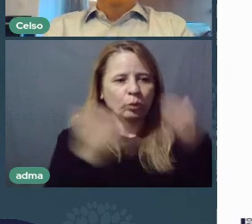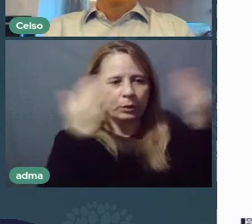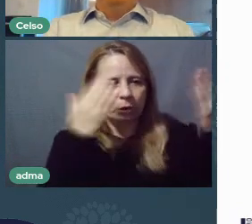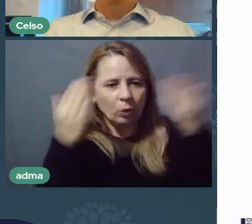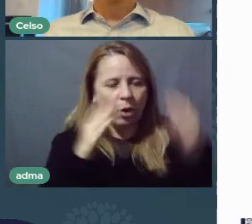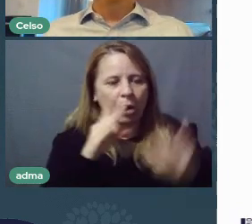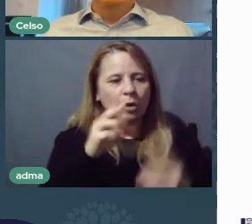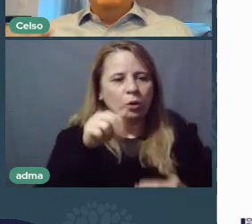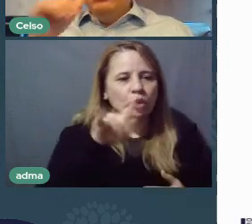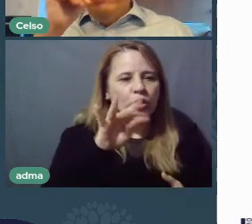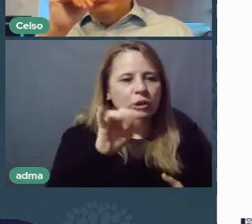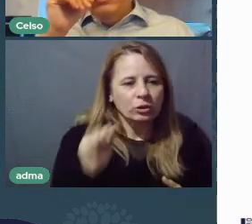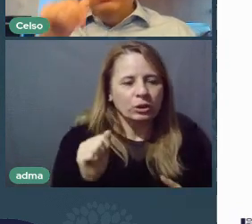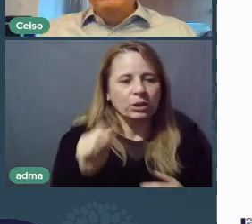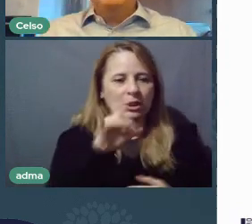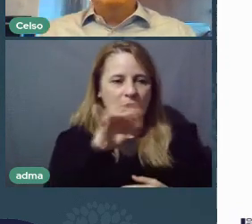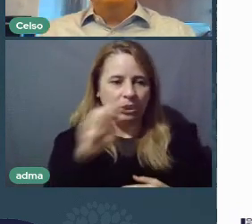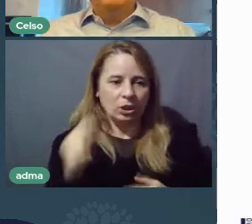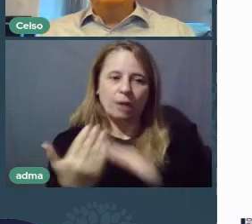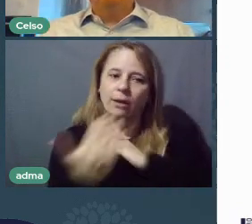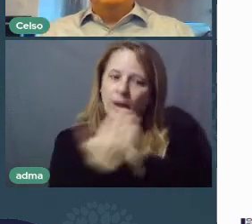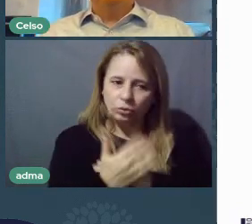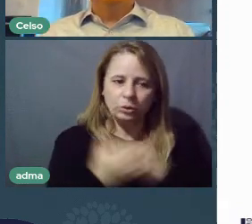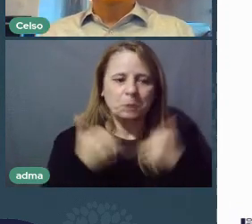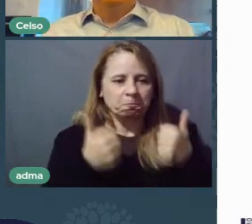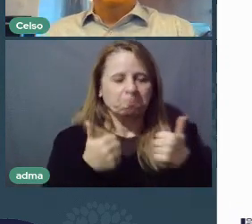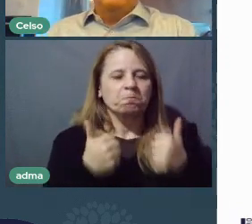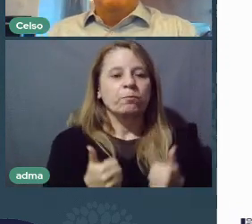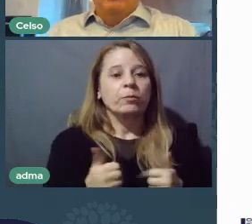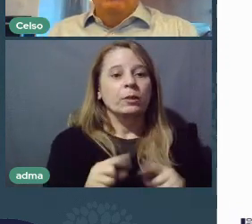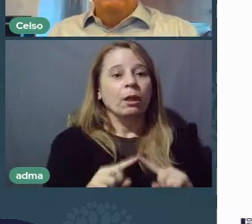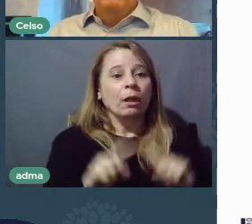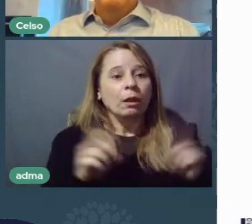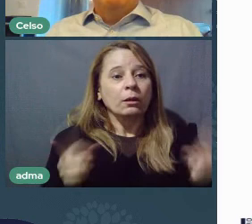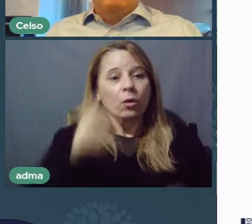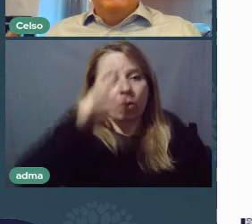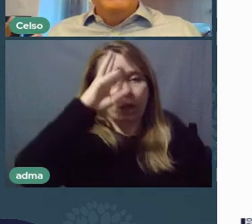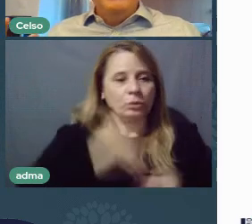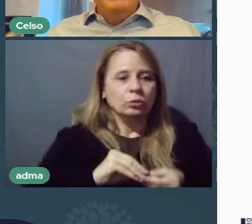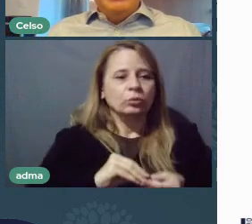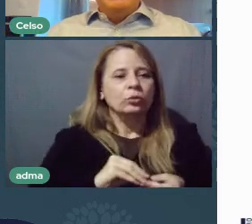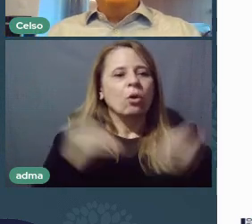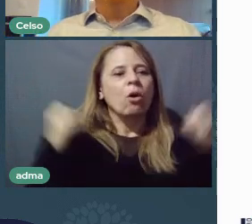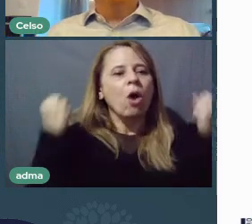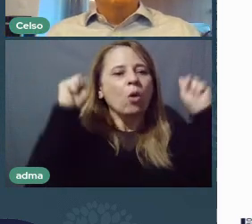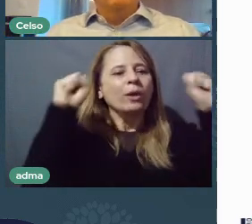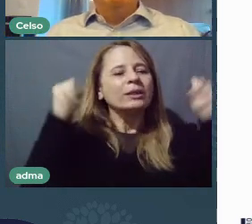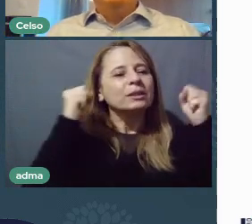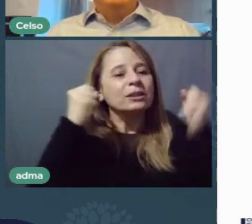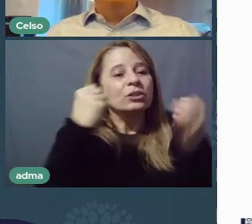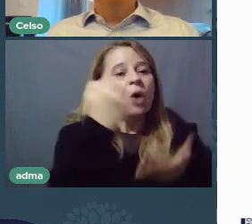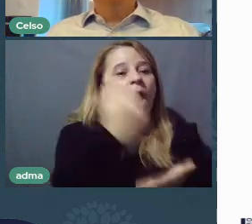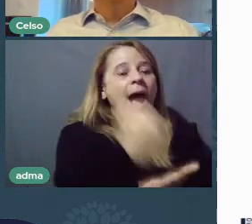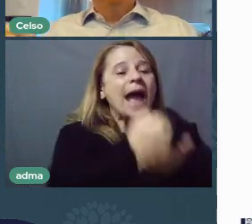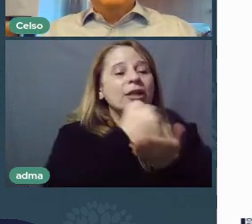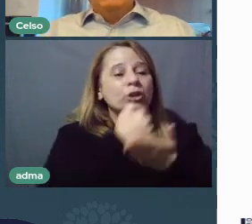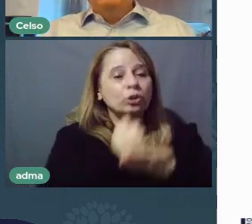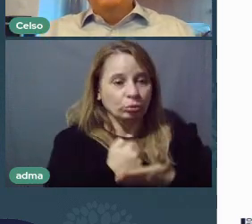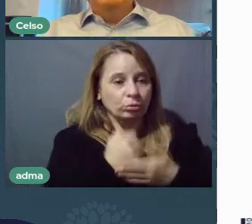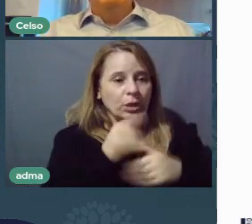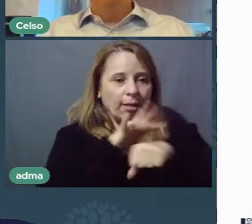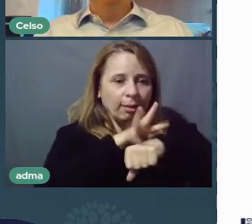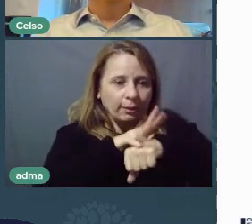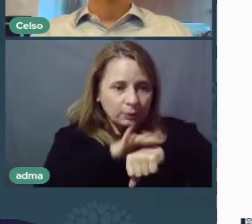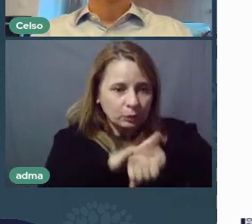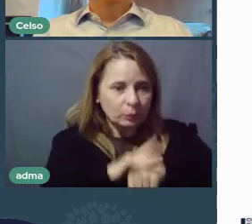em resumo, dentre as intervenções não medicamentosas, parece que o exercício é bom para auxiliar nessas comorbidades, já